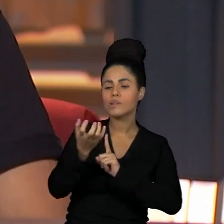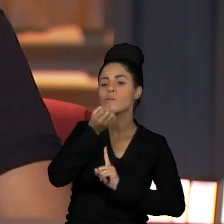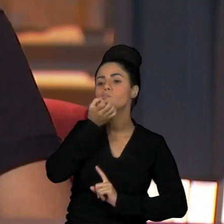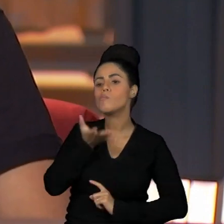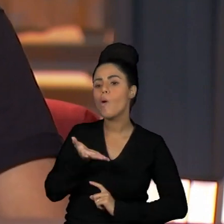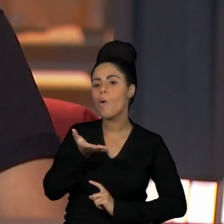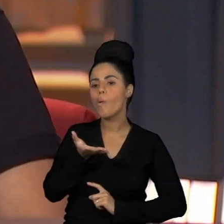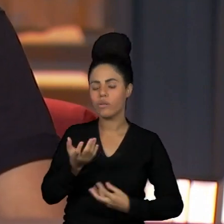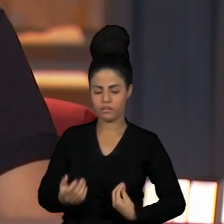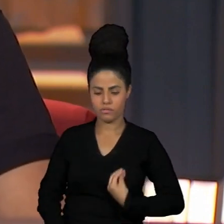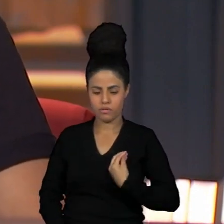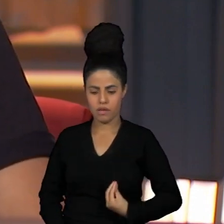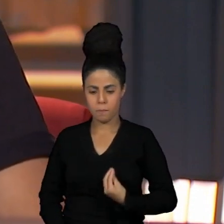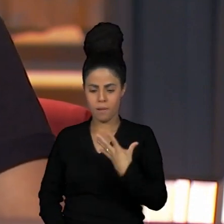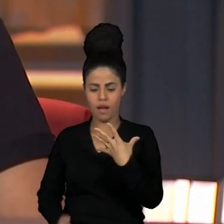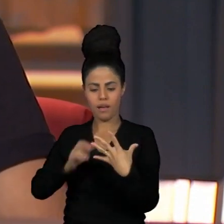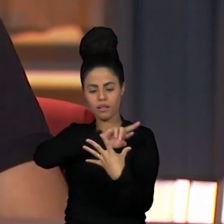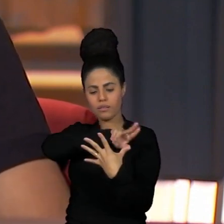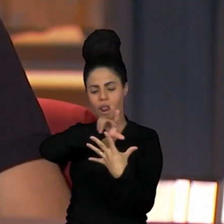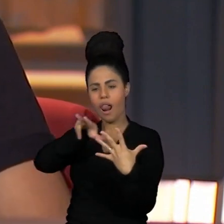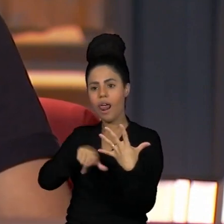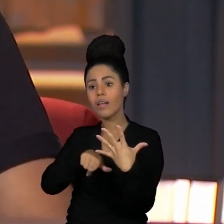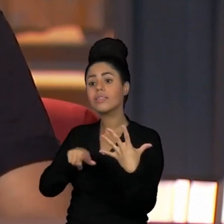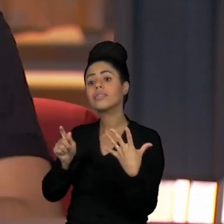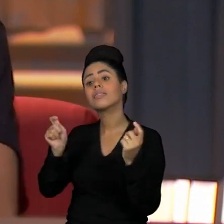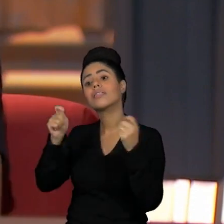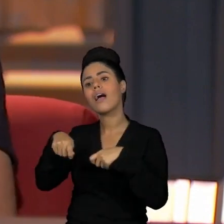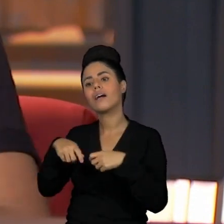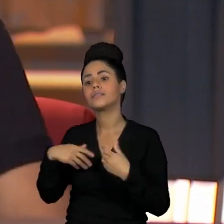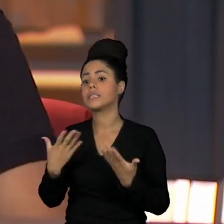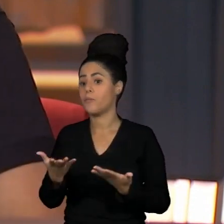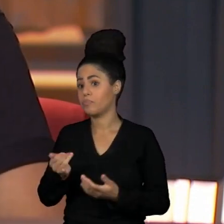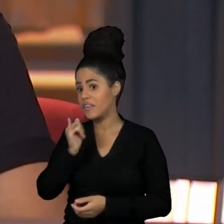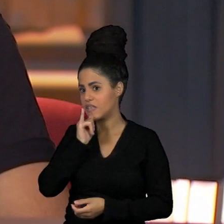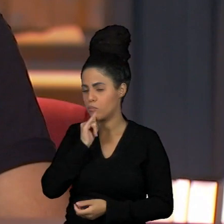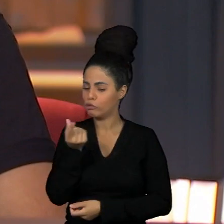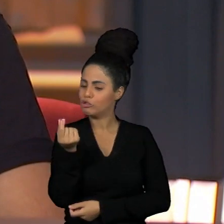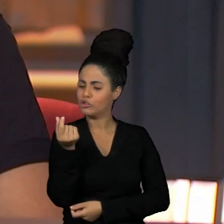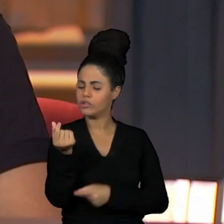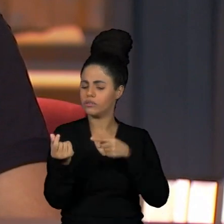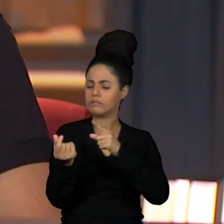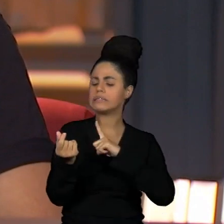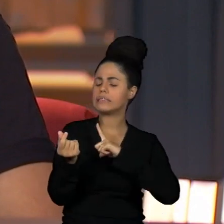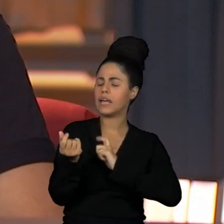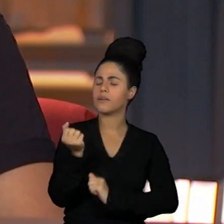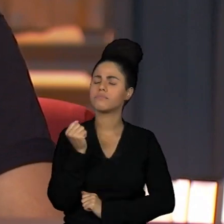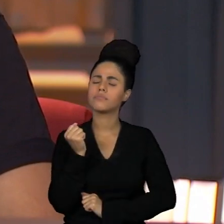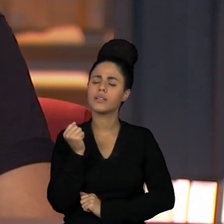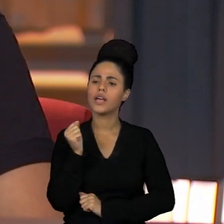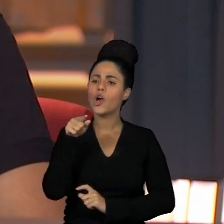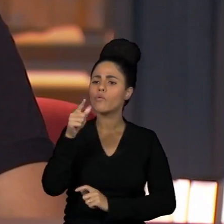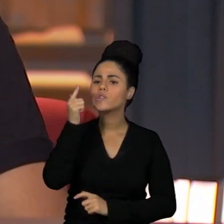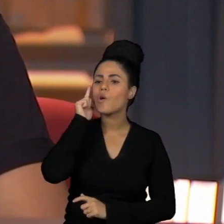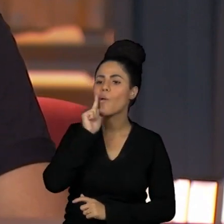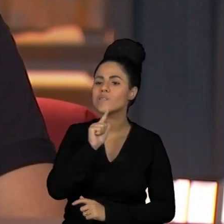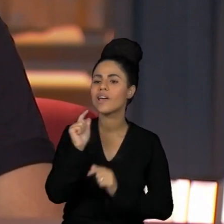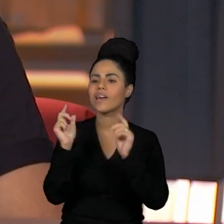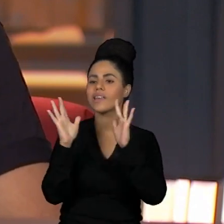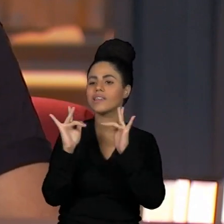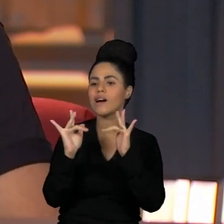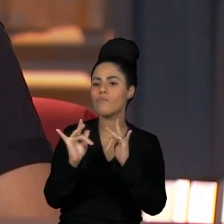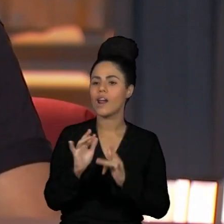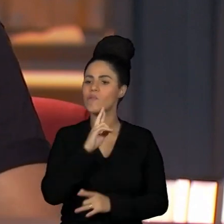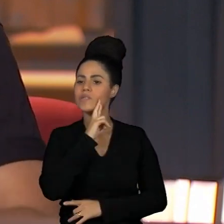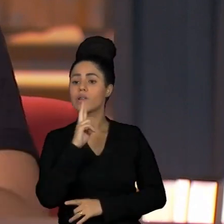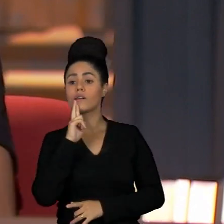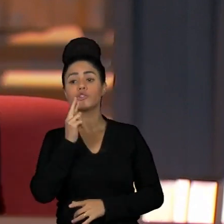Então, assim, quando você tem organização financeira, você tem dinheiro, cara, você consegue levar sua namorada num restaurante mais